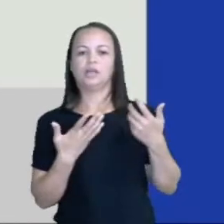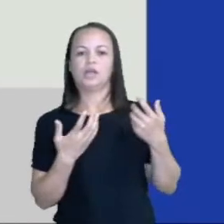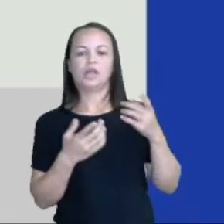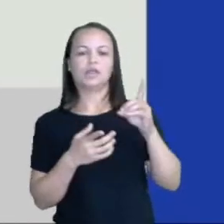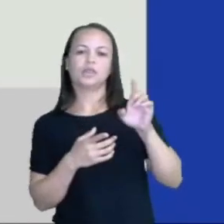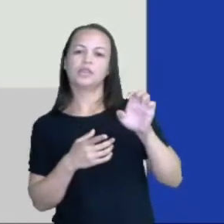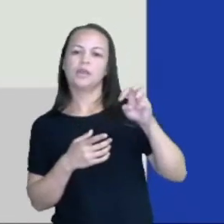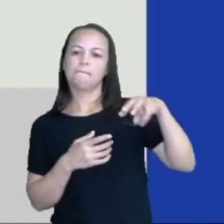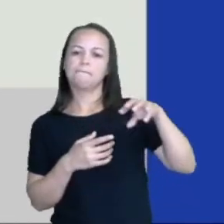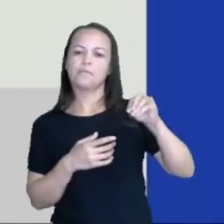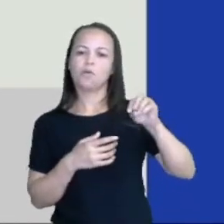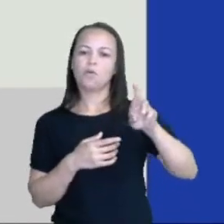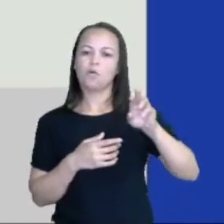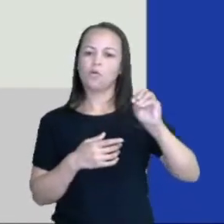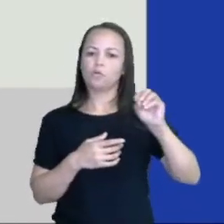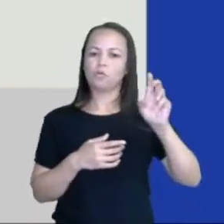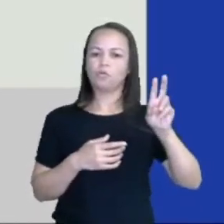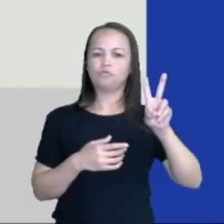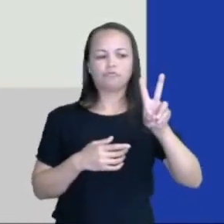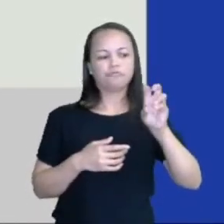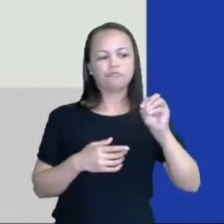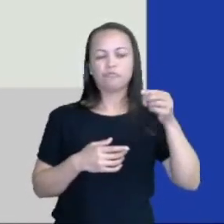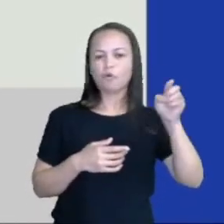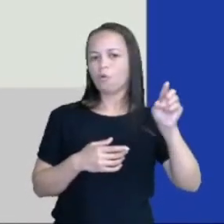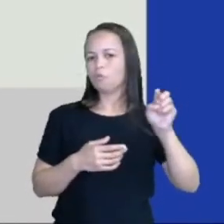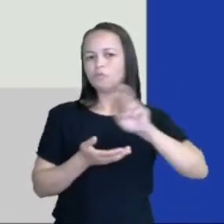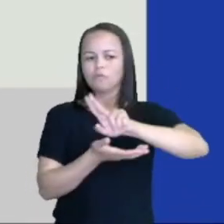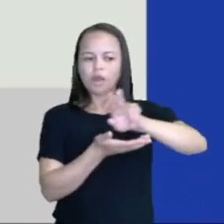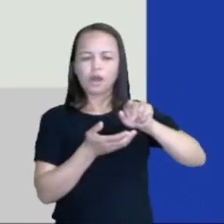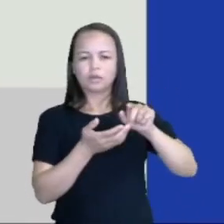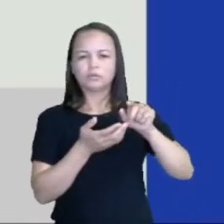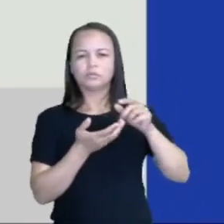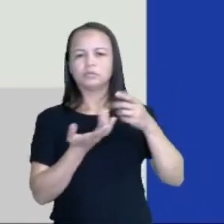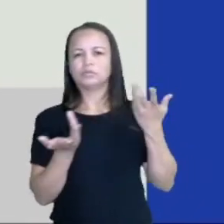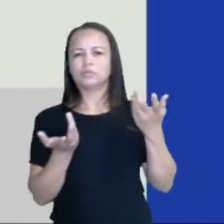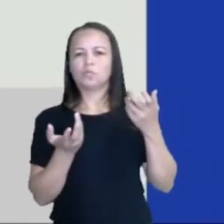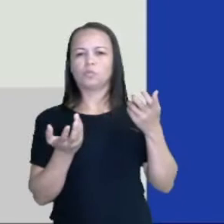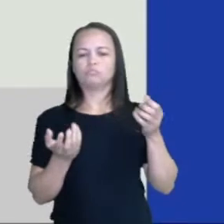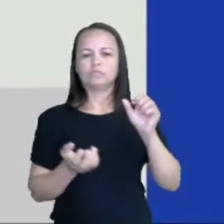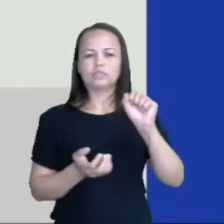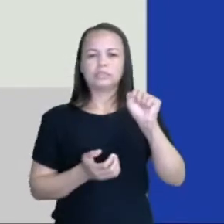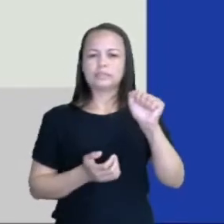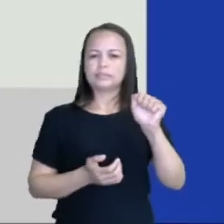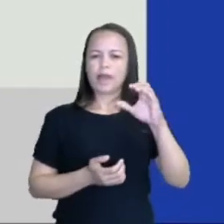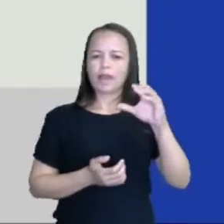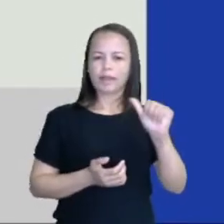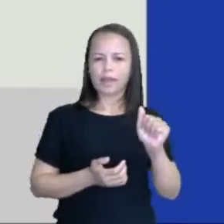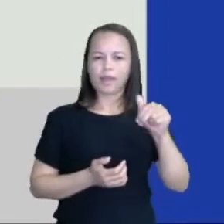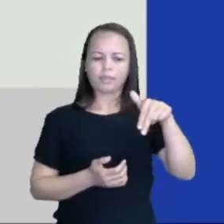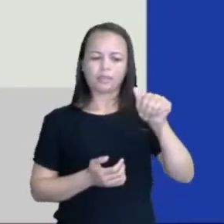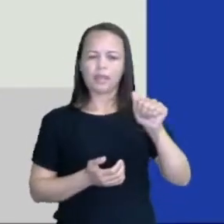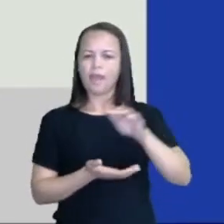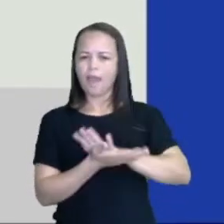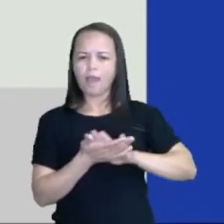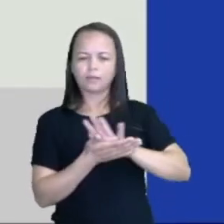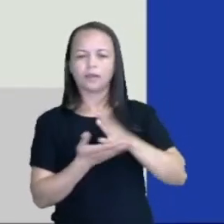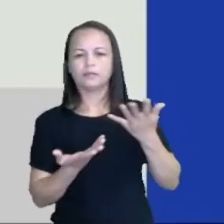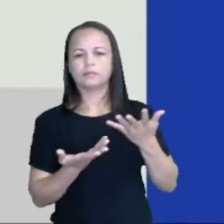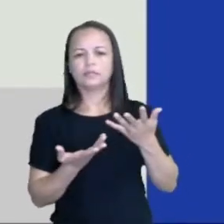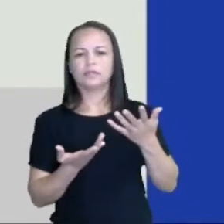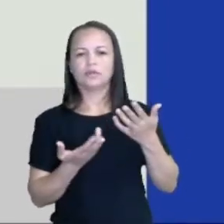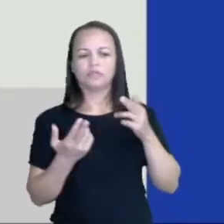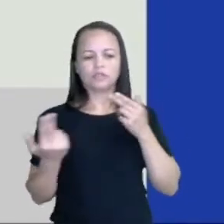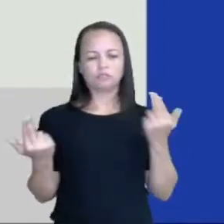demorou, tô bolado, pô, vô, tu não saca nada. Percebam que há uma diferenciação na forma de você utilizar a